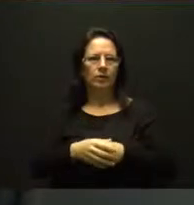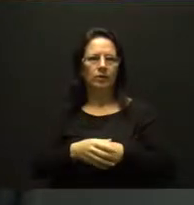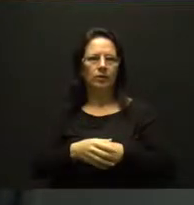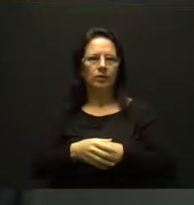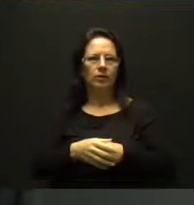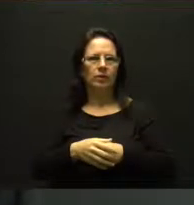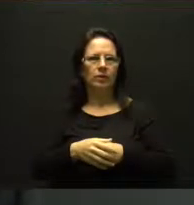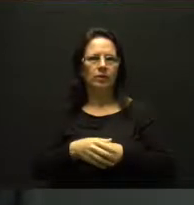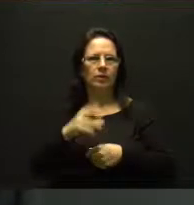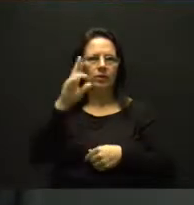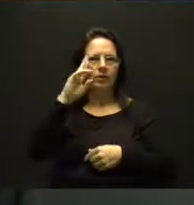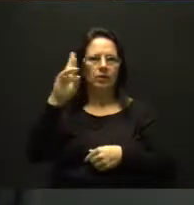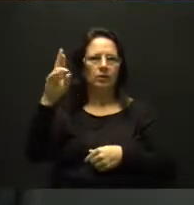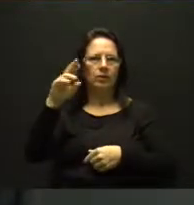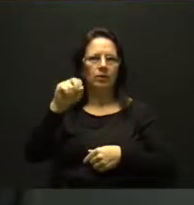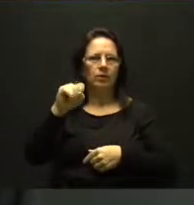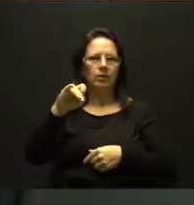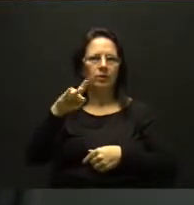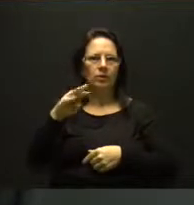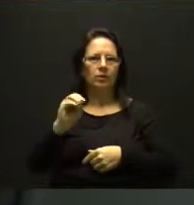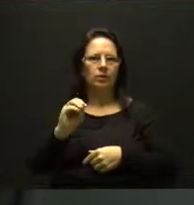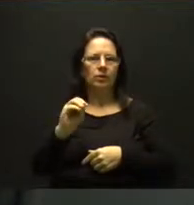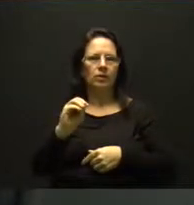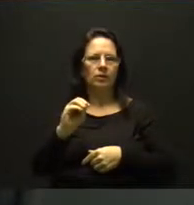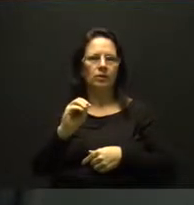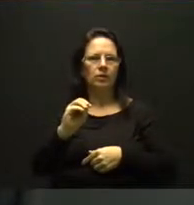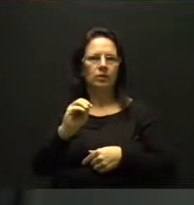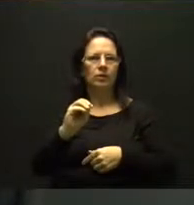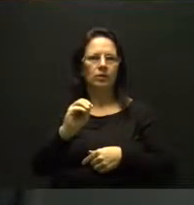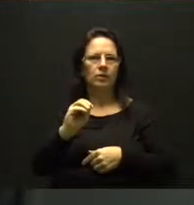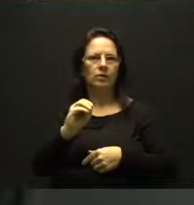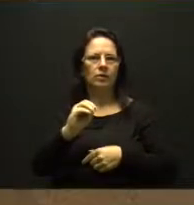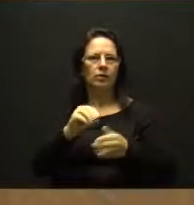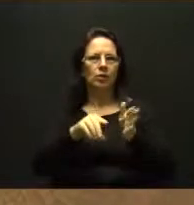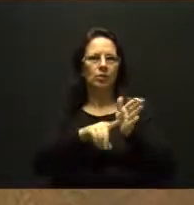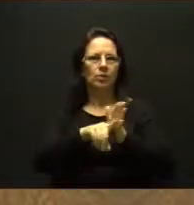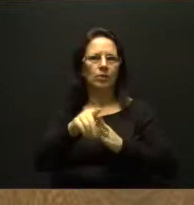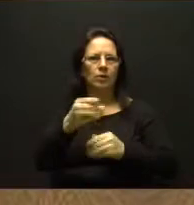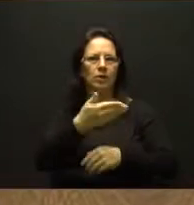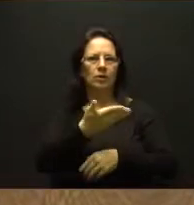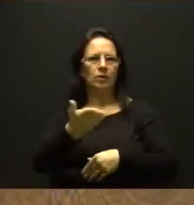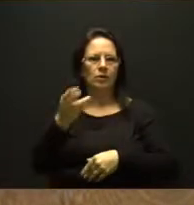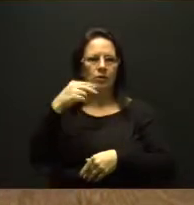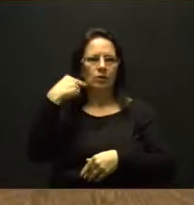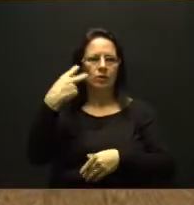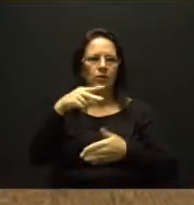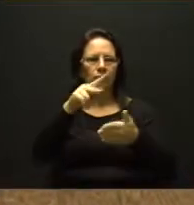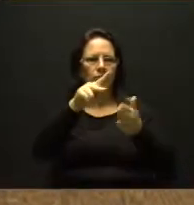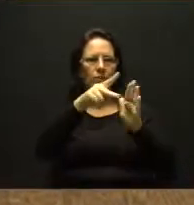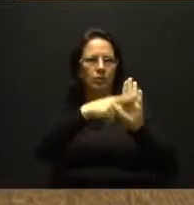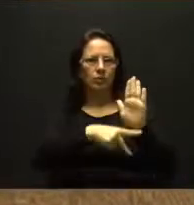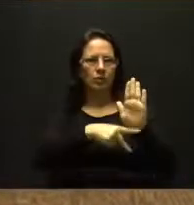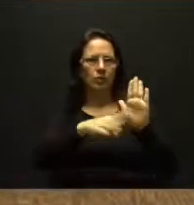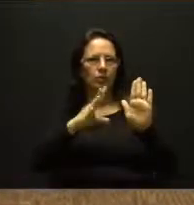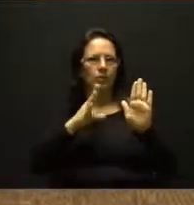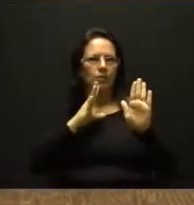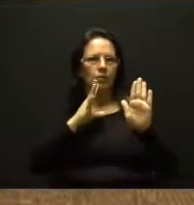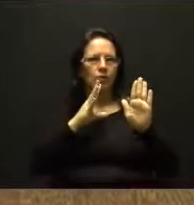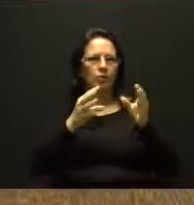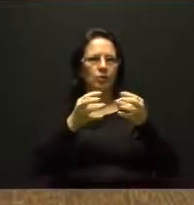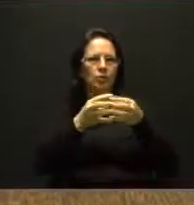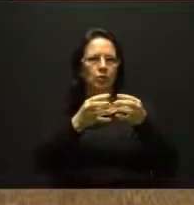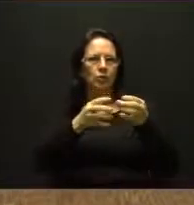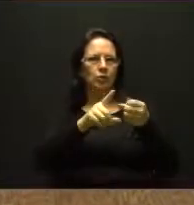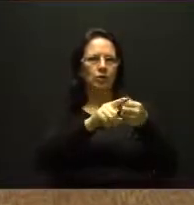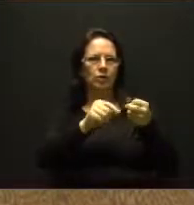o presidente de honra do vereador sérgio gostaria que vossa excelência consultar se o plenário para que o presente projeto fosse apreciado em grupo